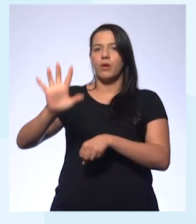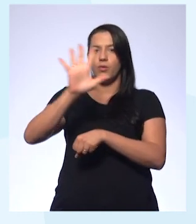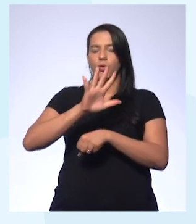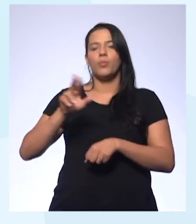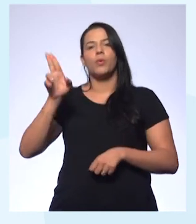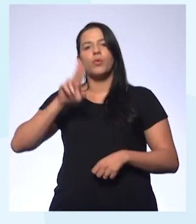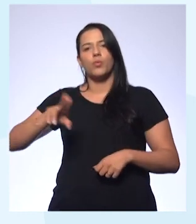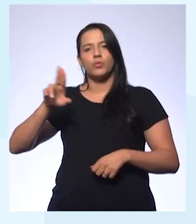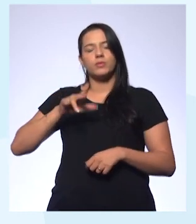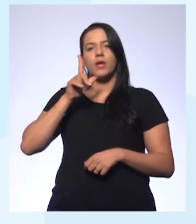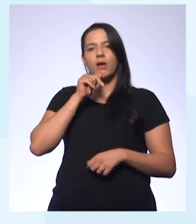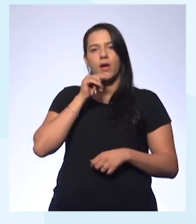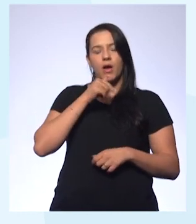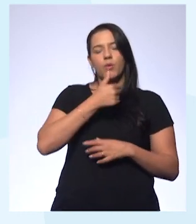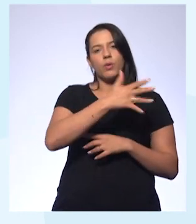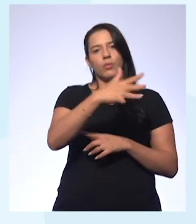fazem a